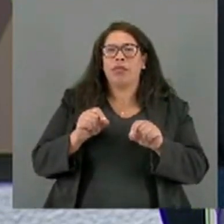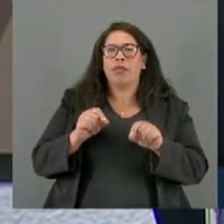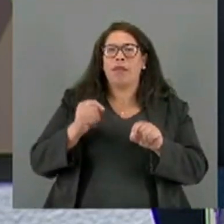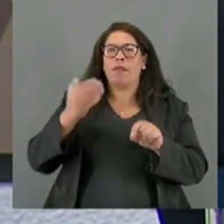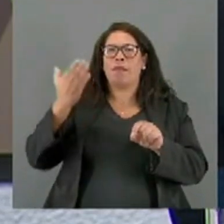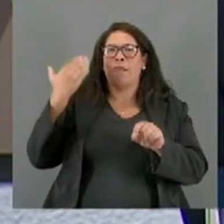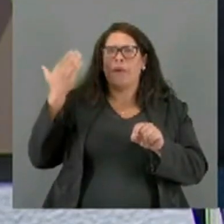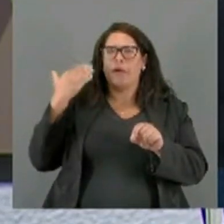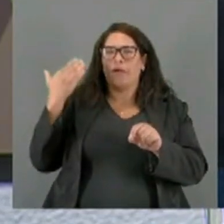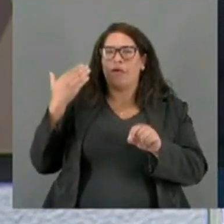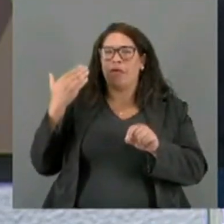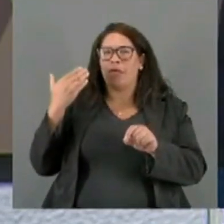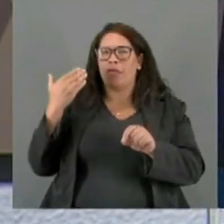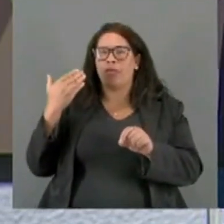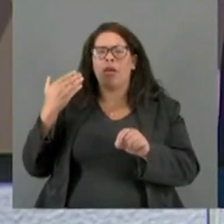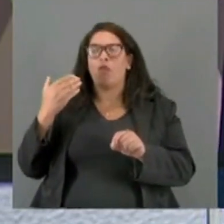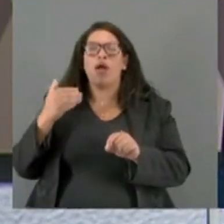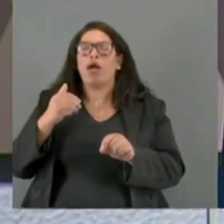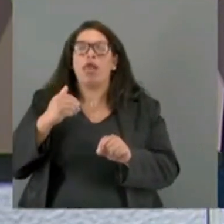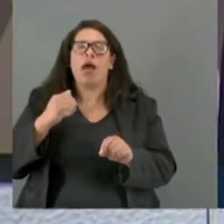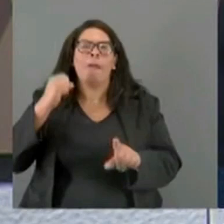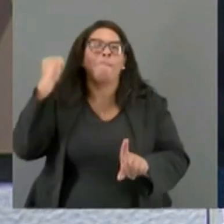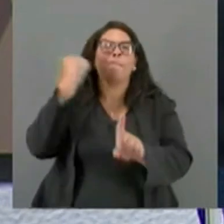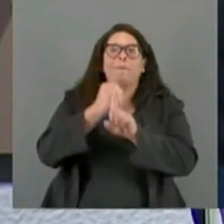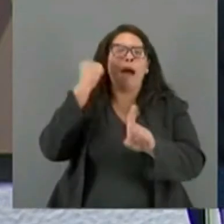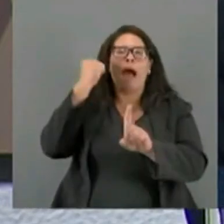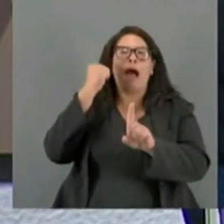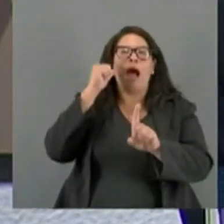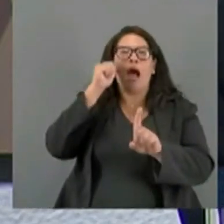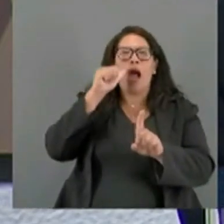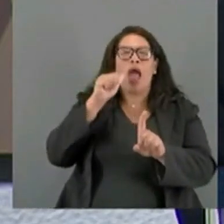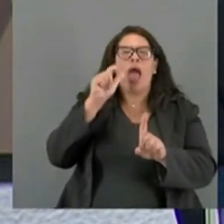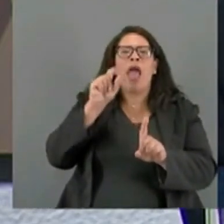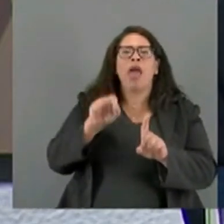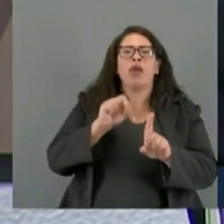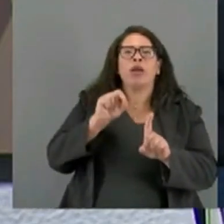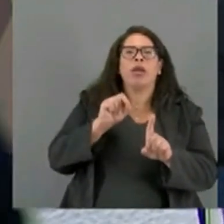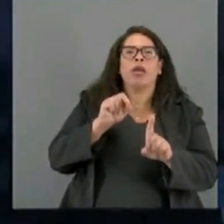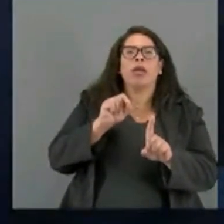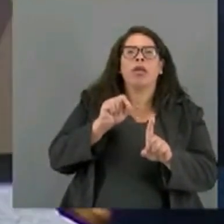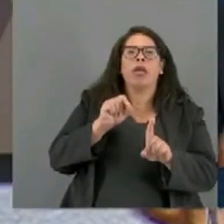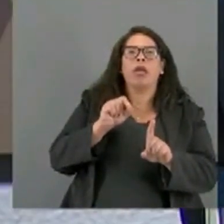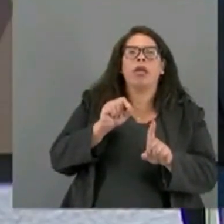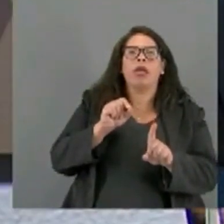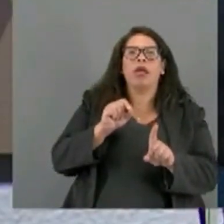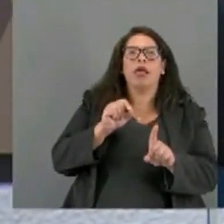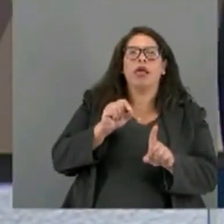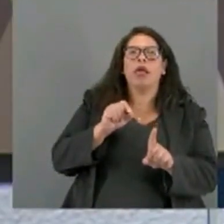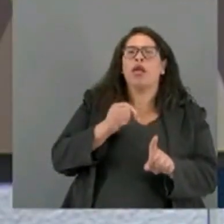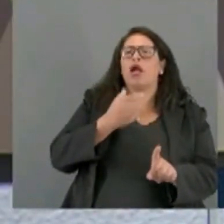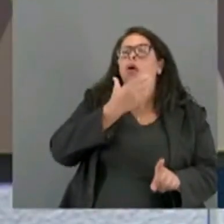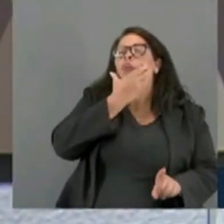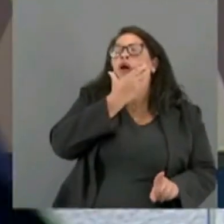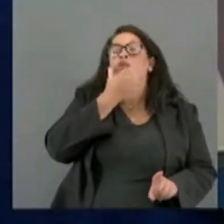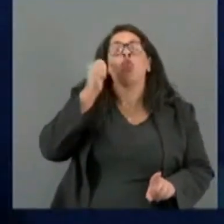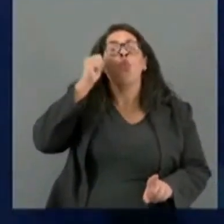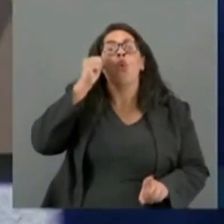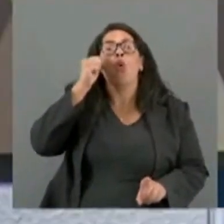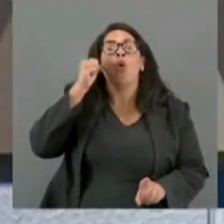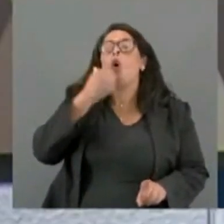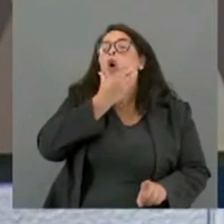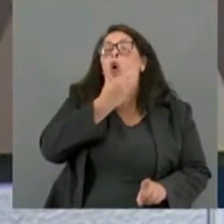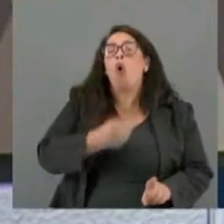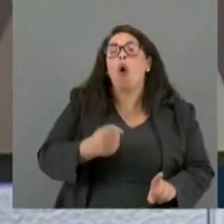antigamente não era o feminicídio, tá certo? Era exatamente o choricida, quando o marido matava a mulher, etc. Mas o que